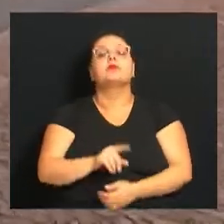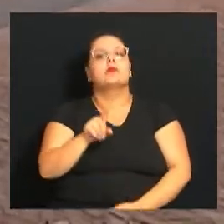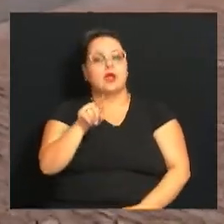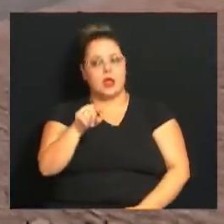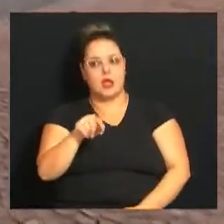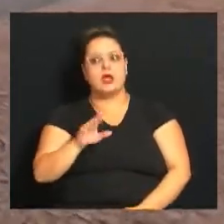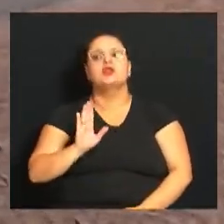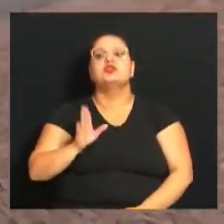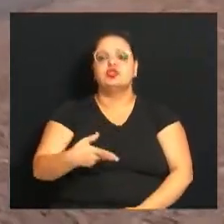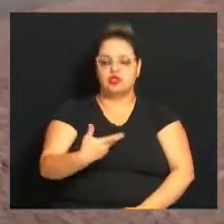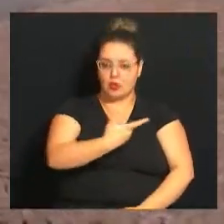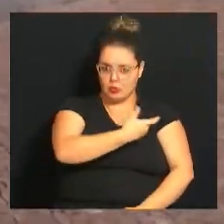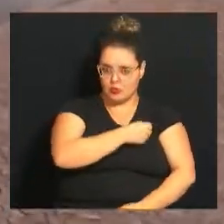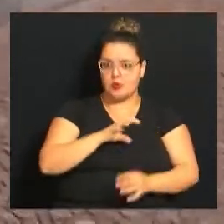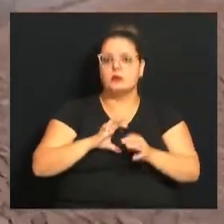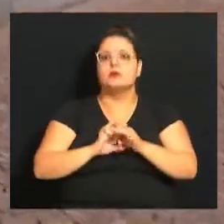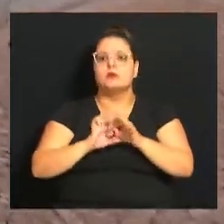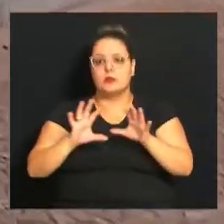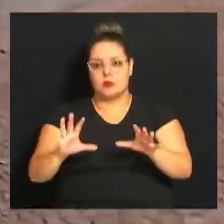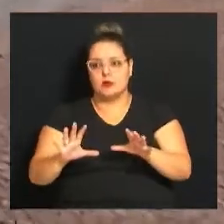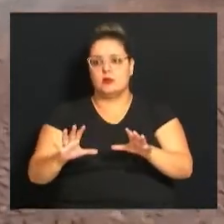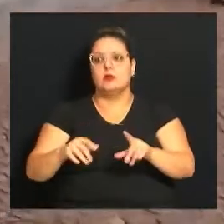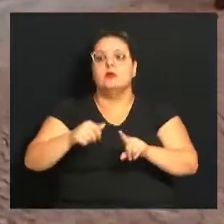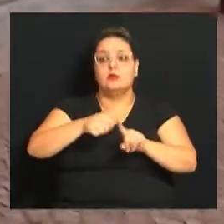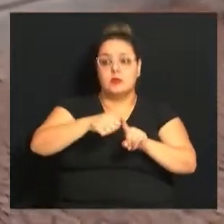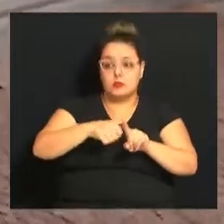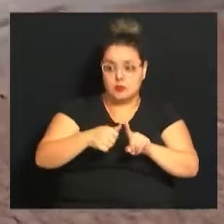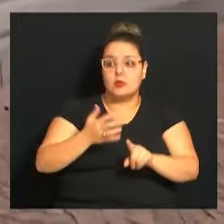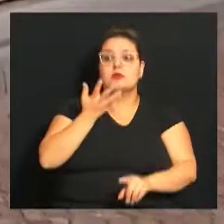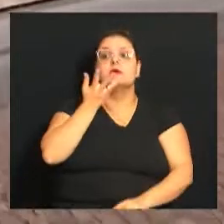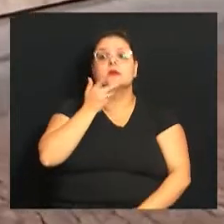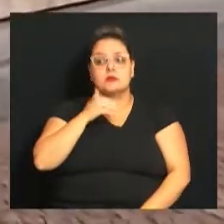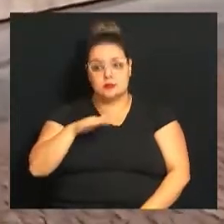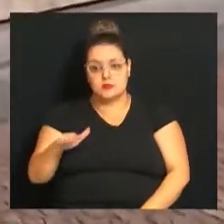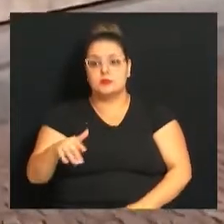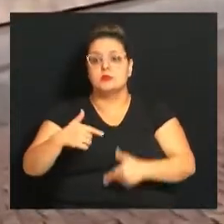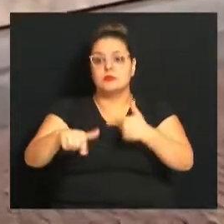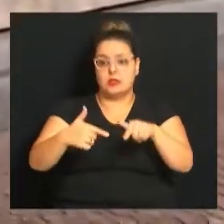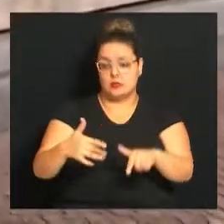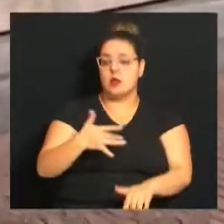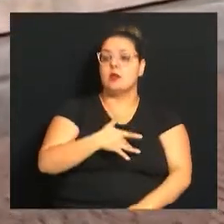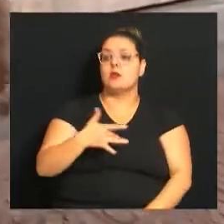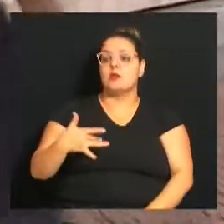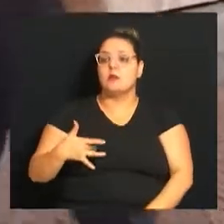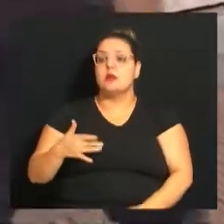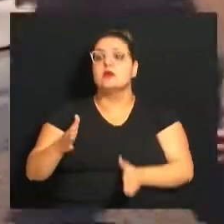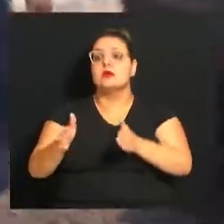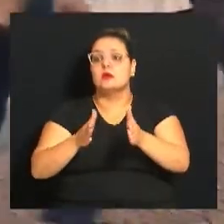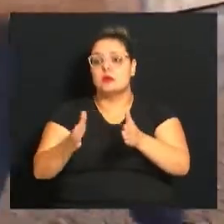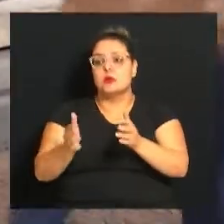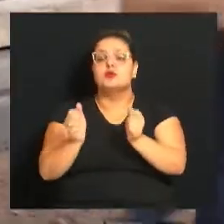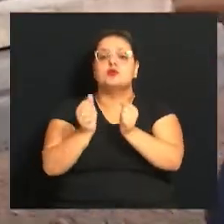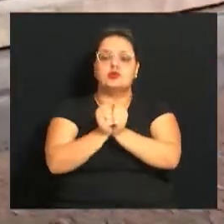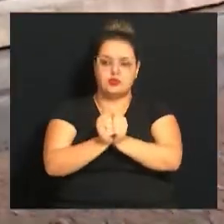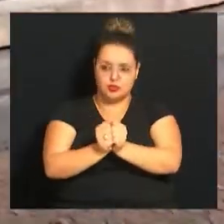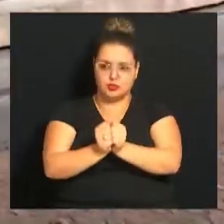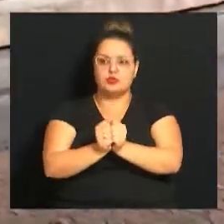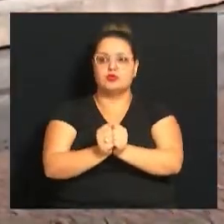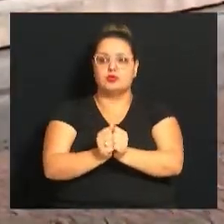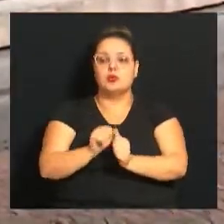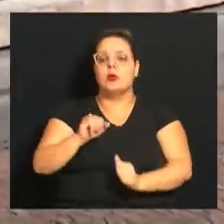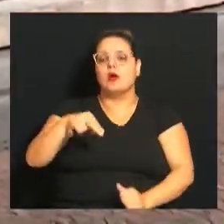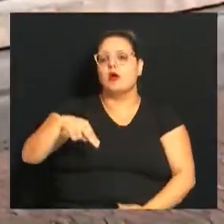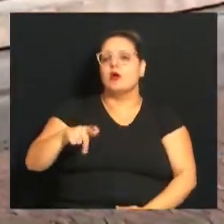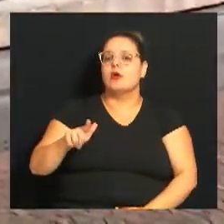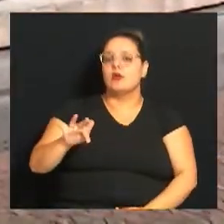uma vacina disponível aí para o calendário das crianças, para trabalhadores de saúde, mas neste momento, junto com a campanha contra a influenza, a gente tem